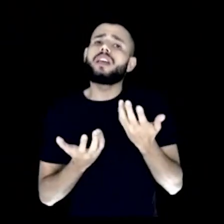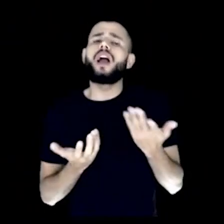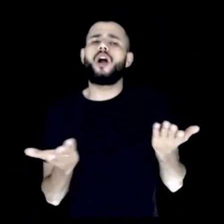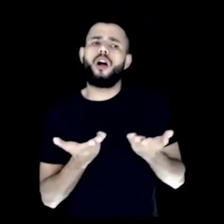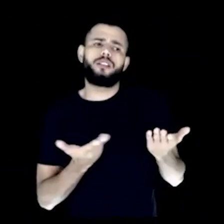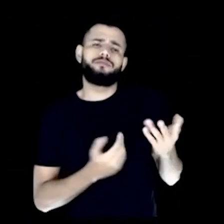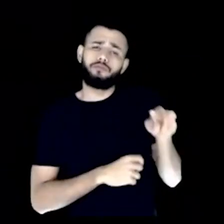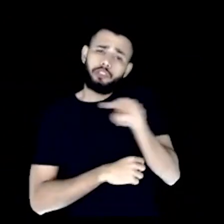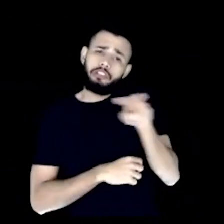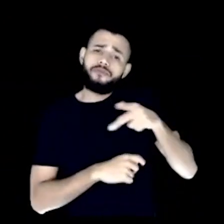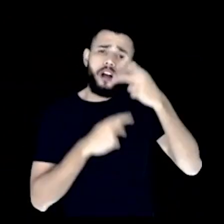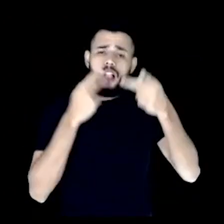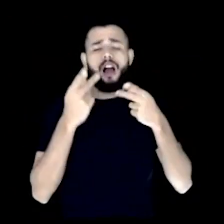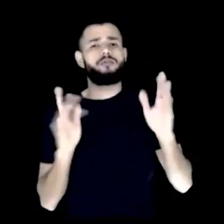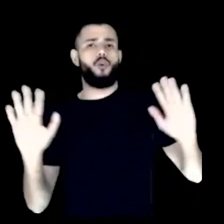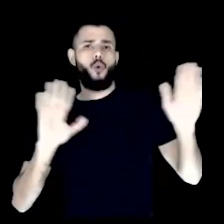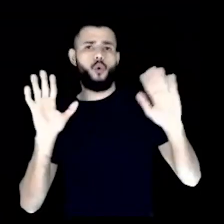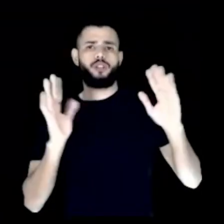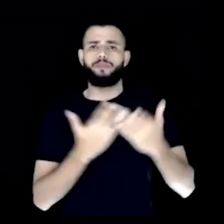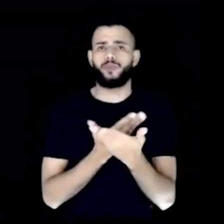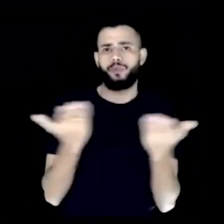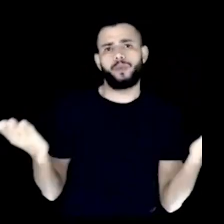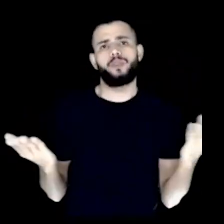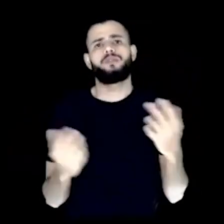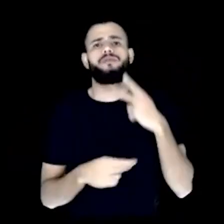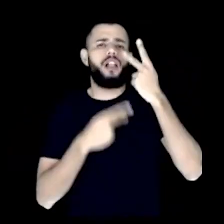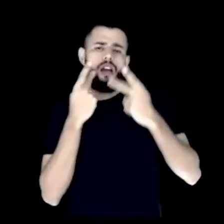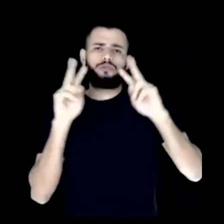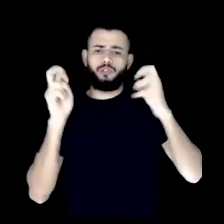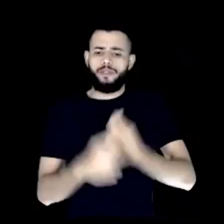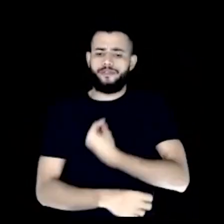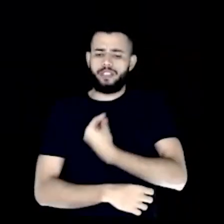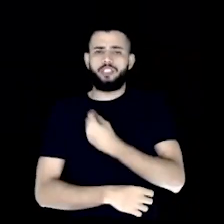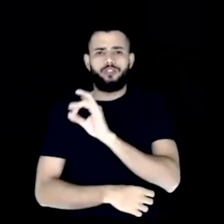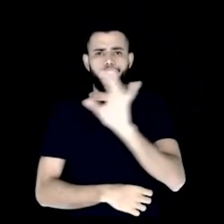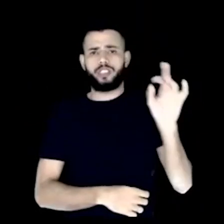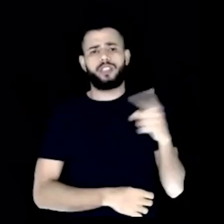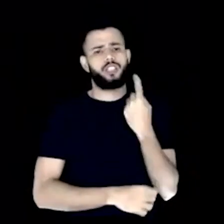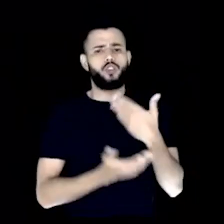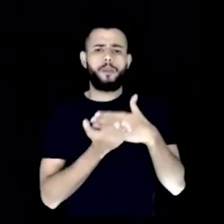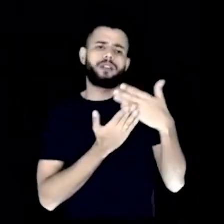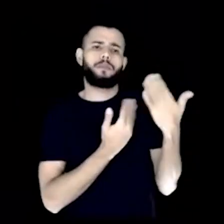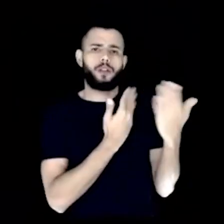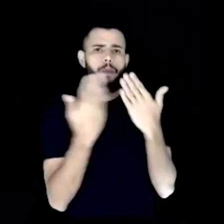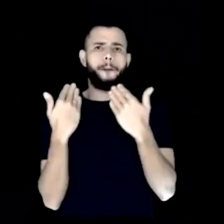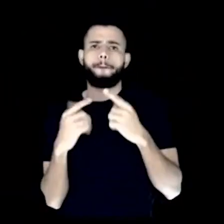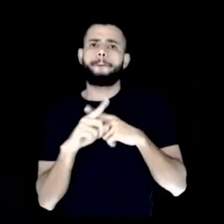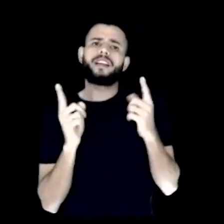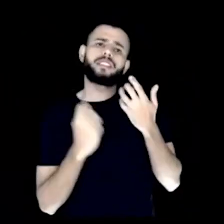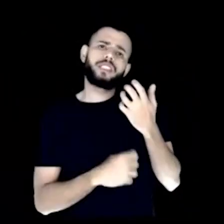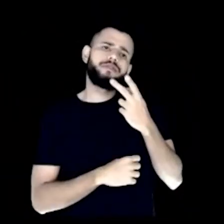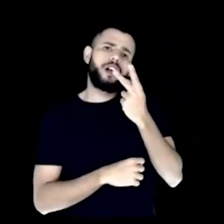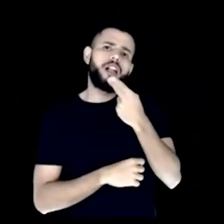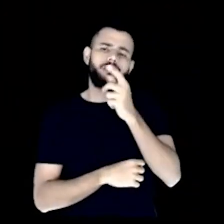E queria deixar passar um pouco a palavra para vocês darem um oi para todo mundo, falarem um pouco de vocês, e aí a gente entra no bate-papo.